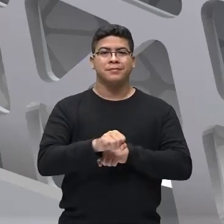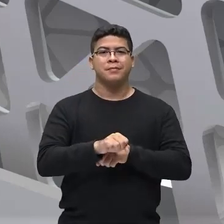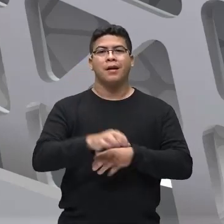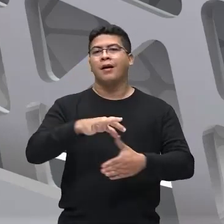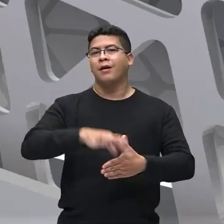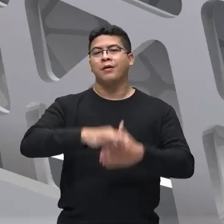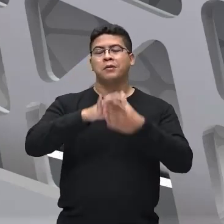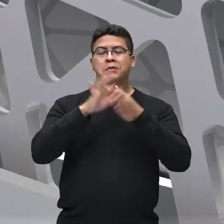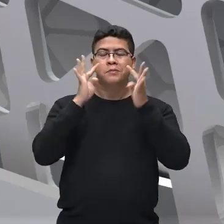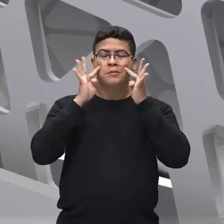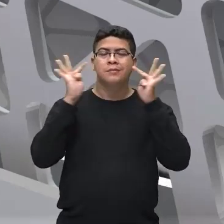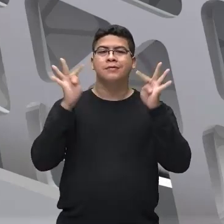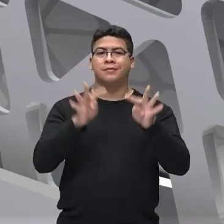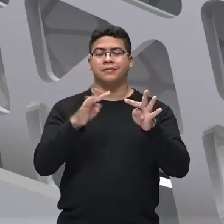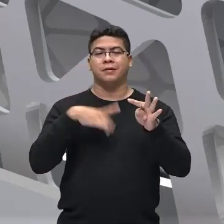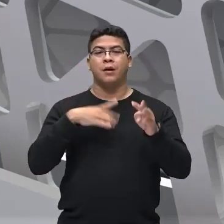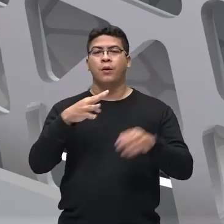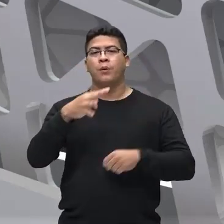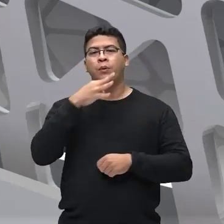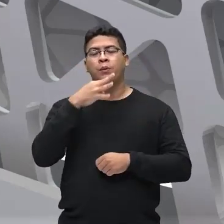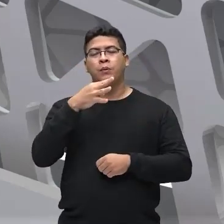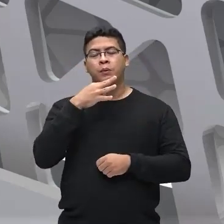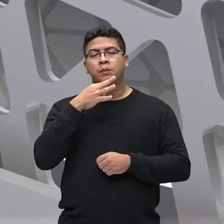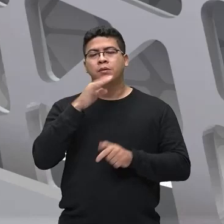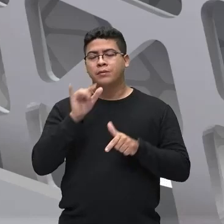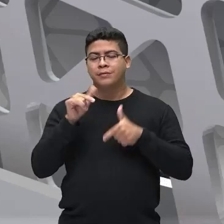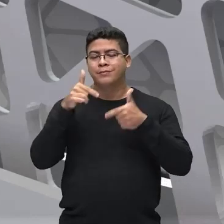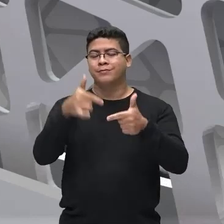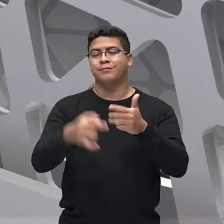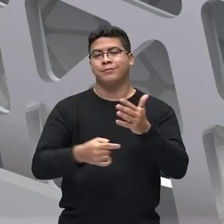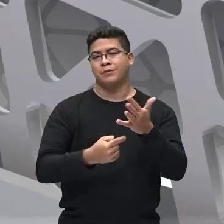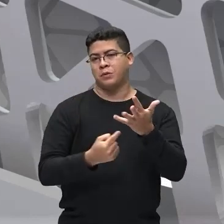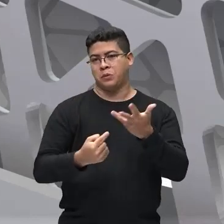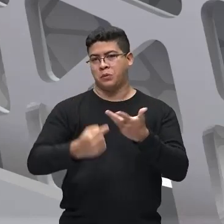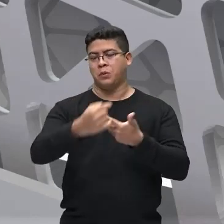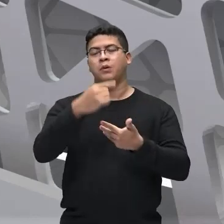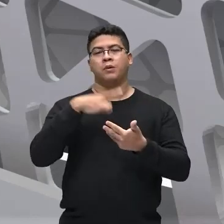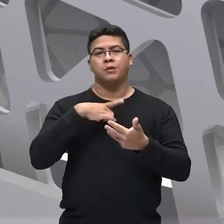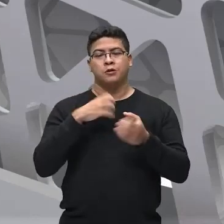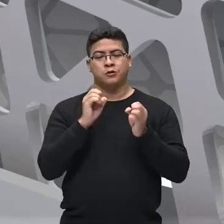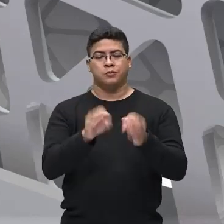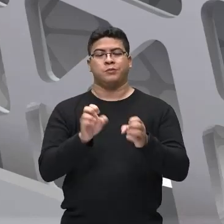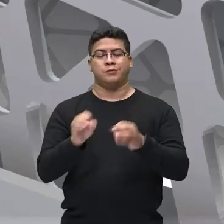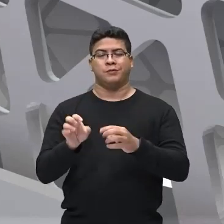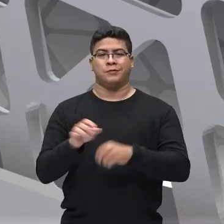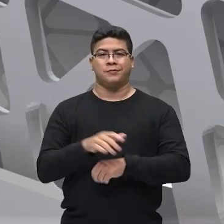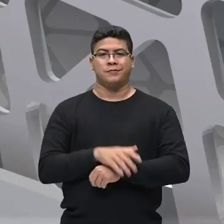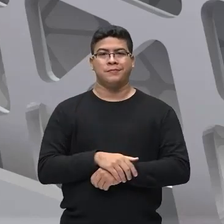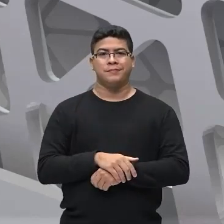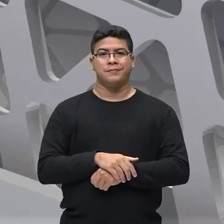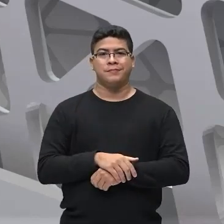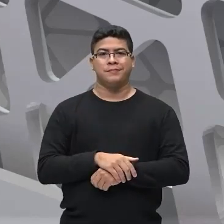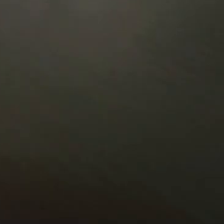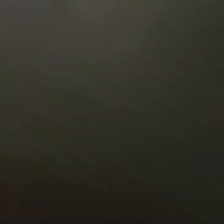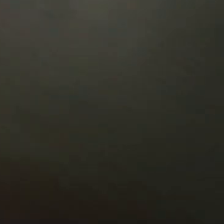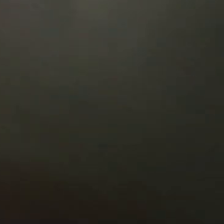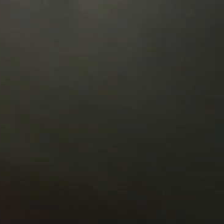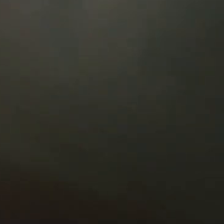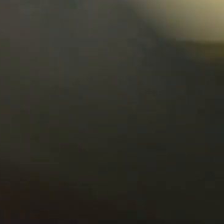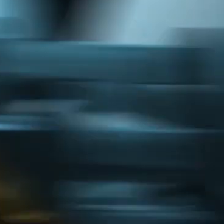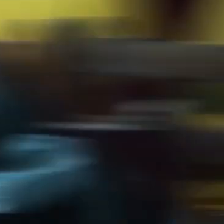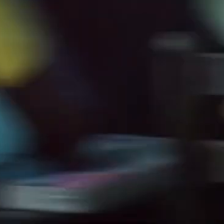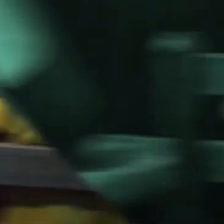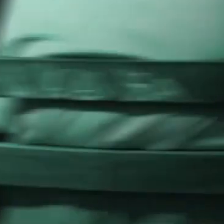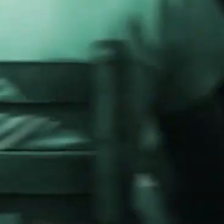líderes religiosos e tentar aplicar um dos princípios que eles tentaram nos passar. Ok, pessoal?